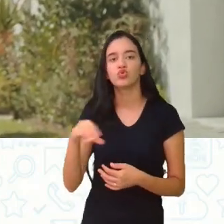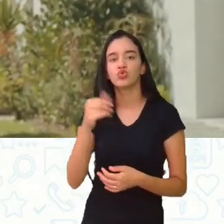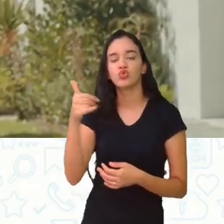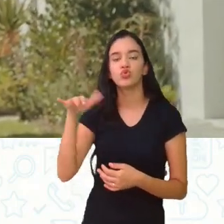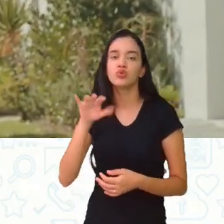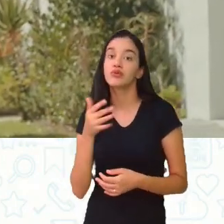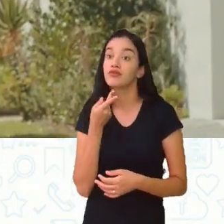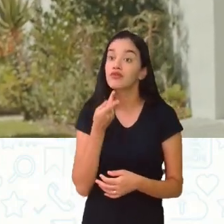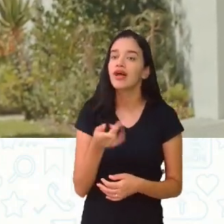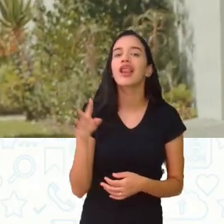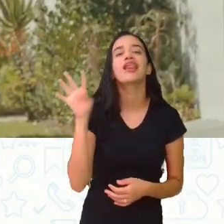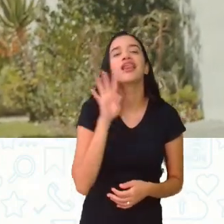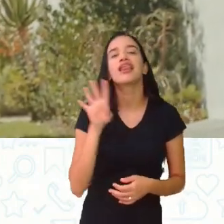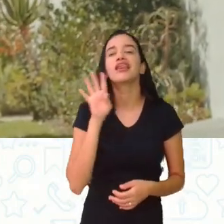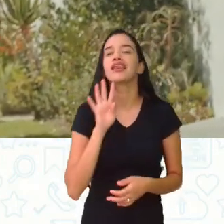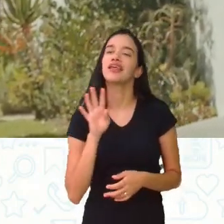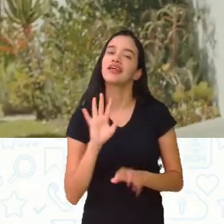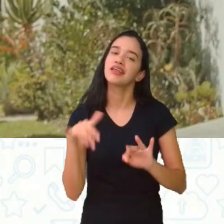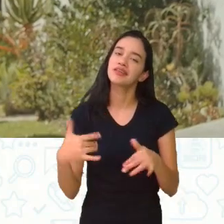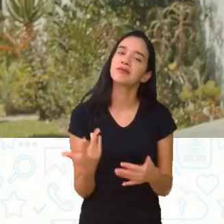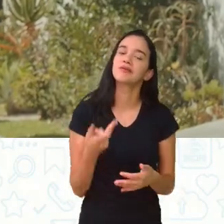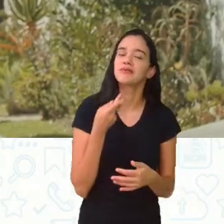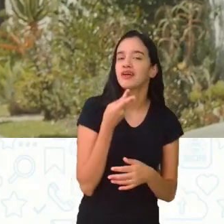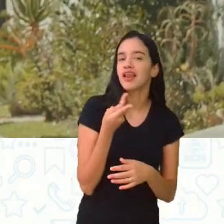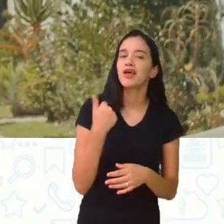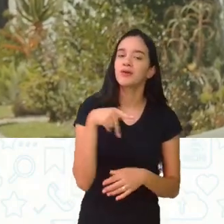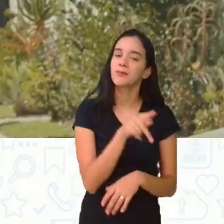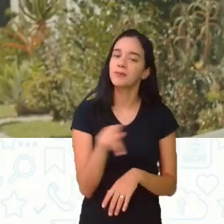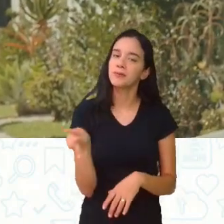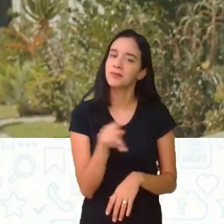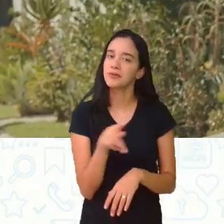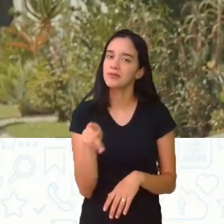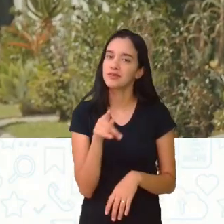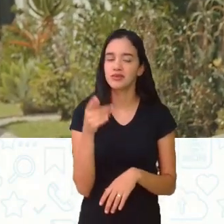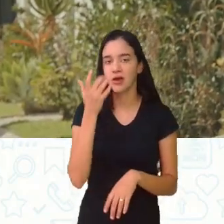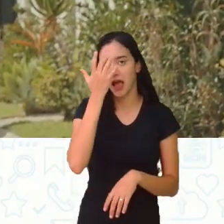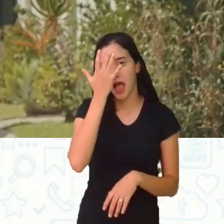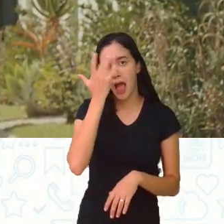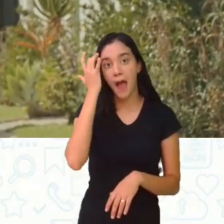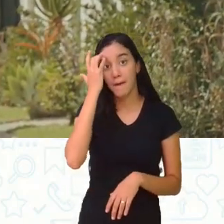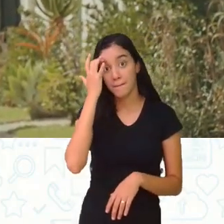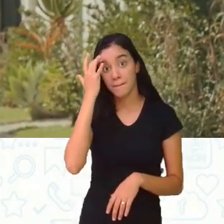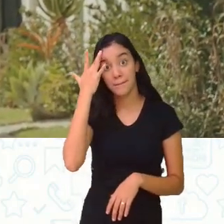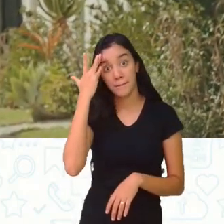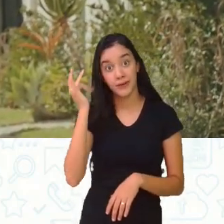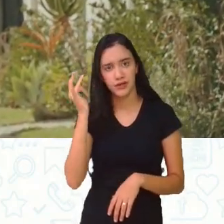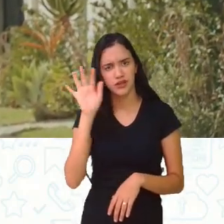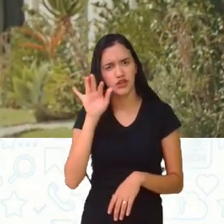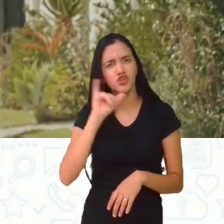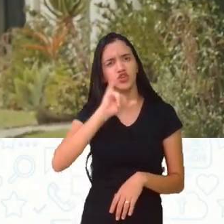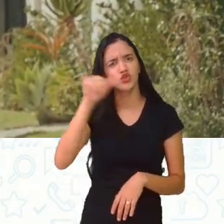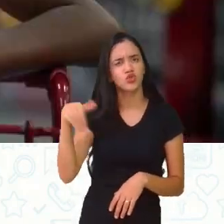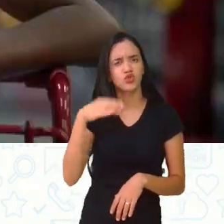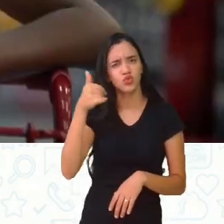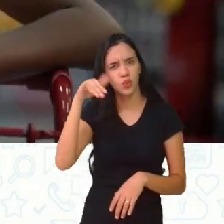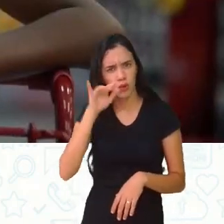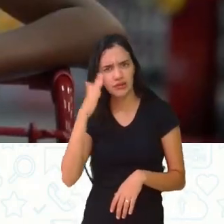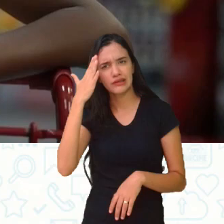legal, pai, que tal falarmos com o professor na saída amanhã? Joãozinho está entendendo realmente o que o pai